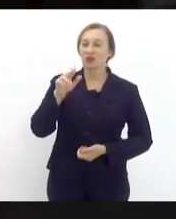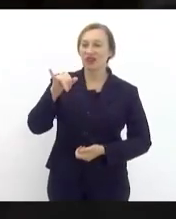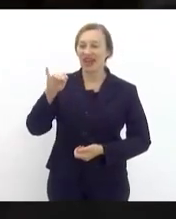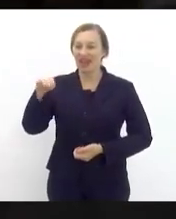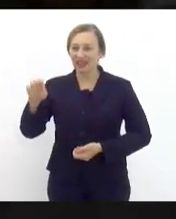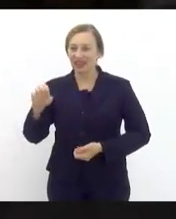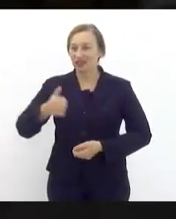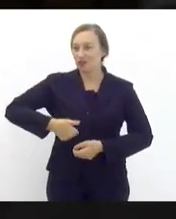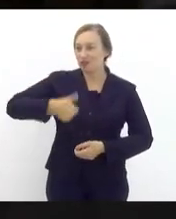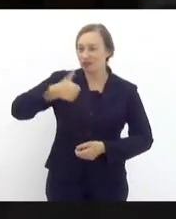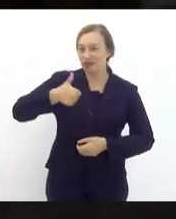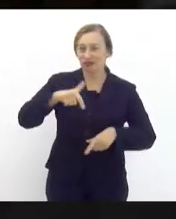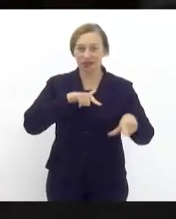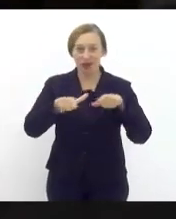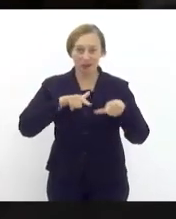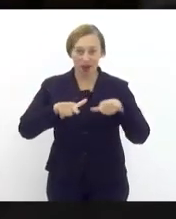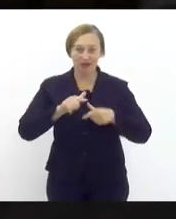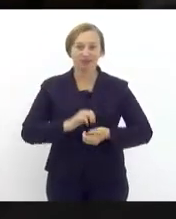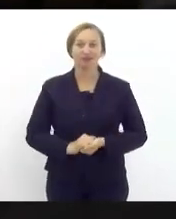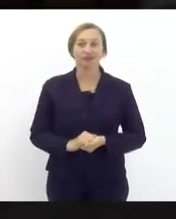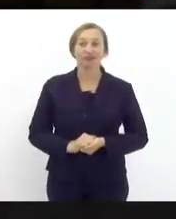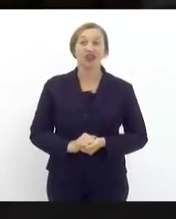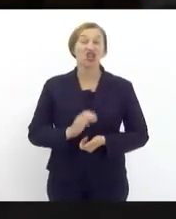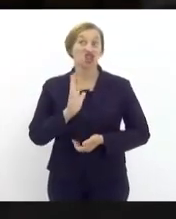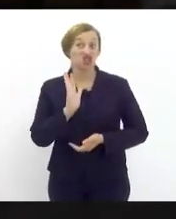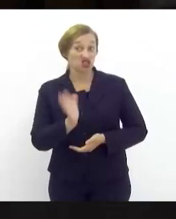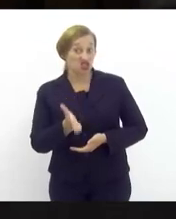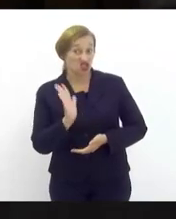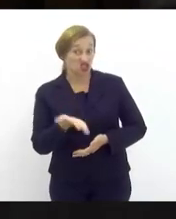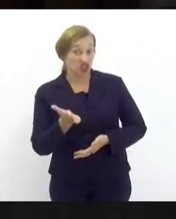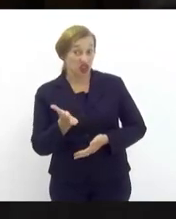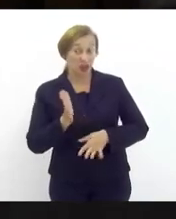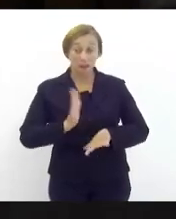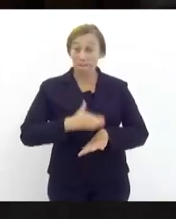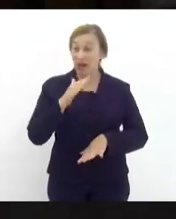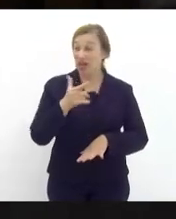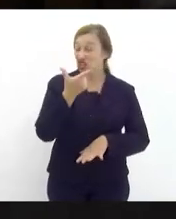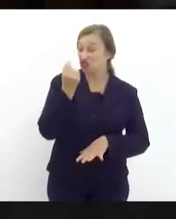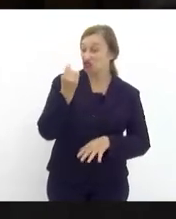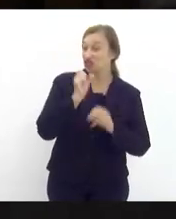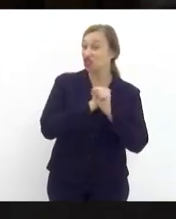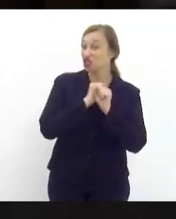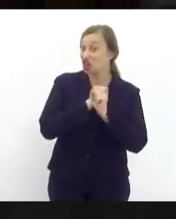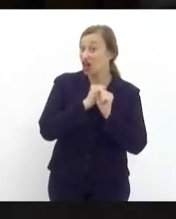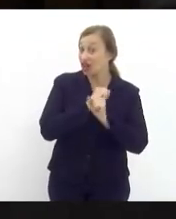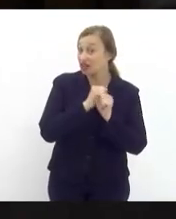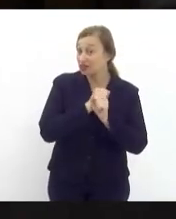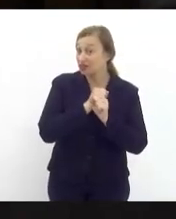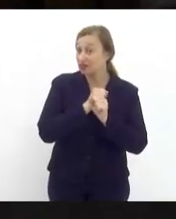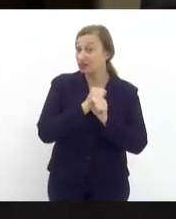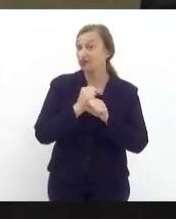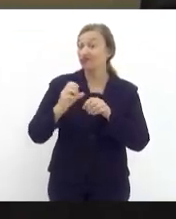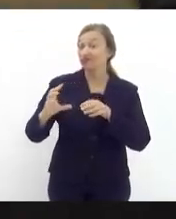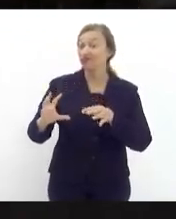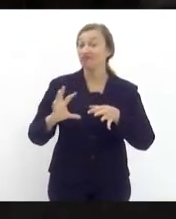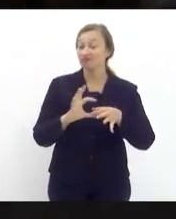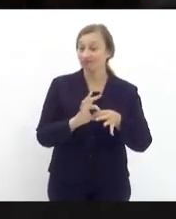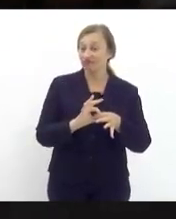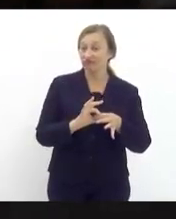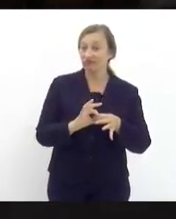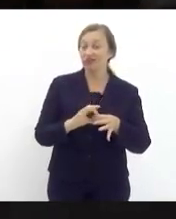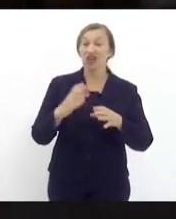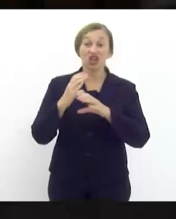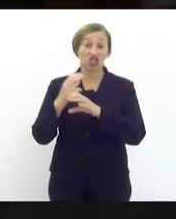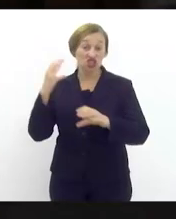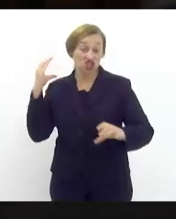desde o seu primeiro mandato Ou seja já se vão mais de 20 anos de filiação engenheiro